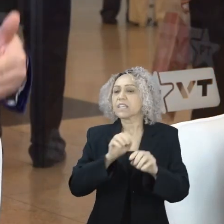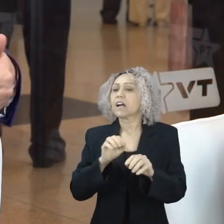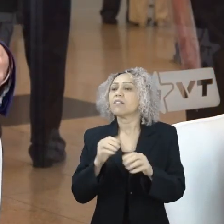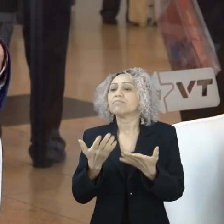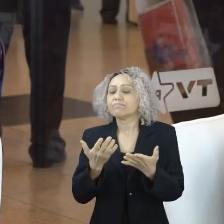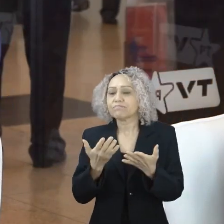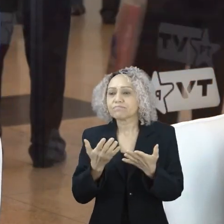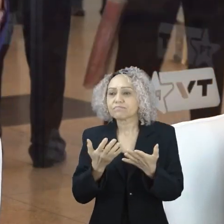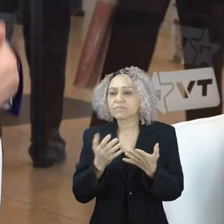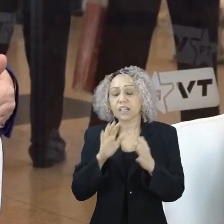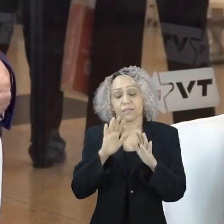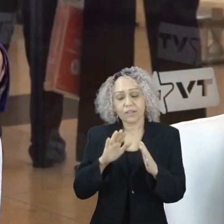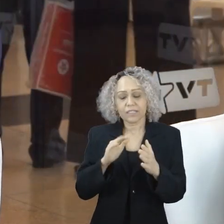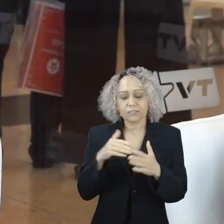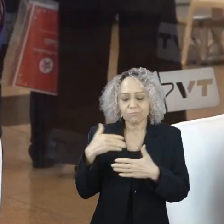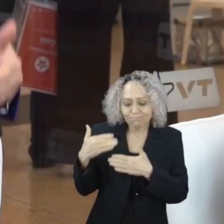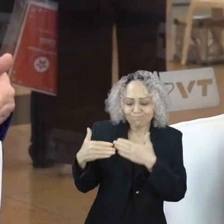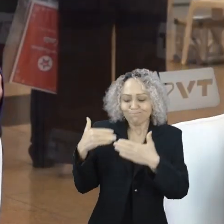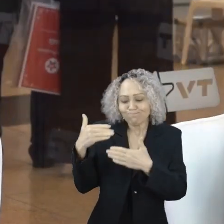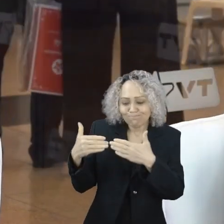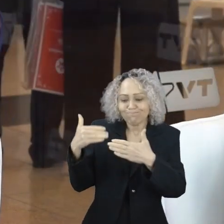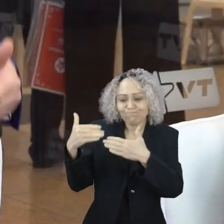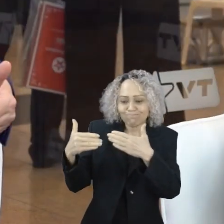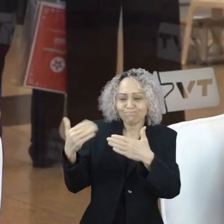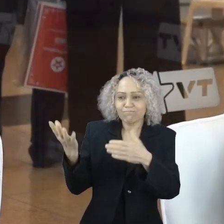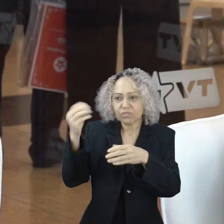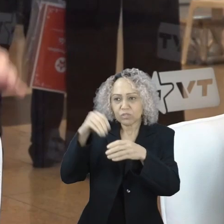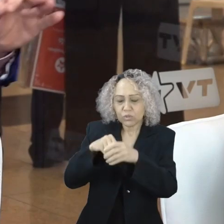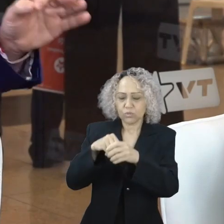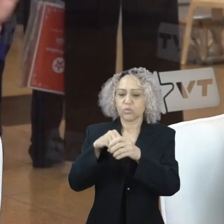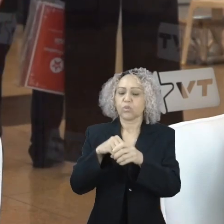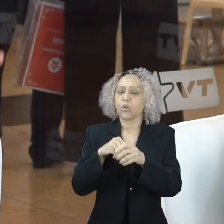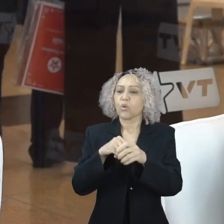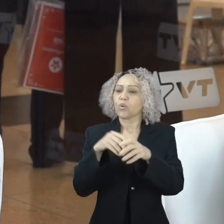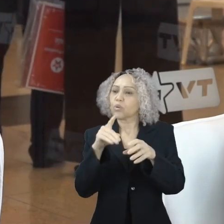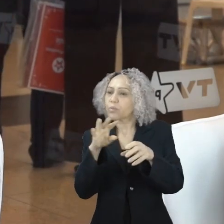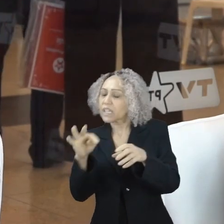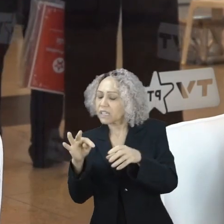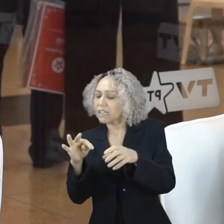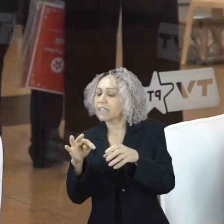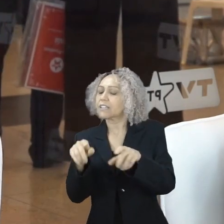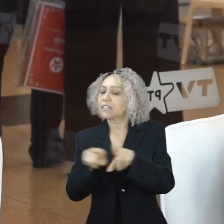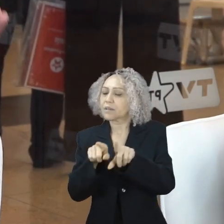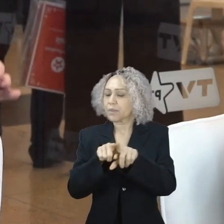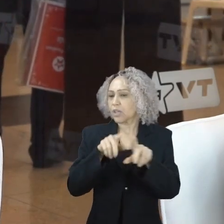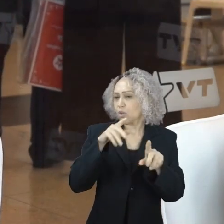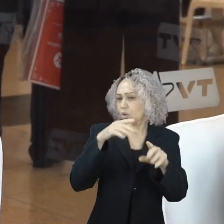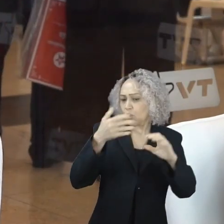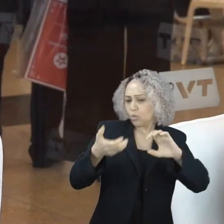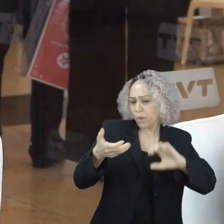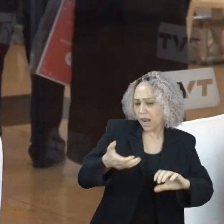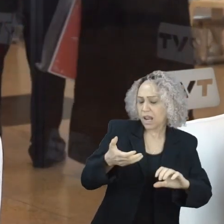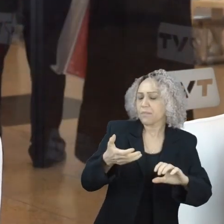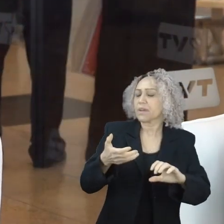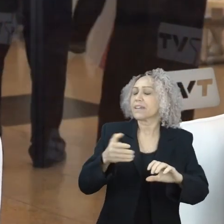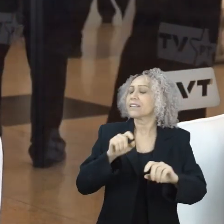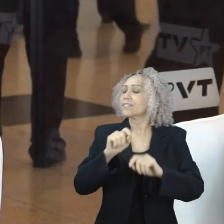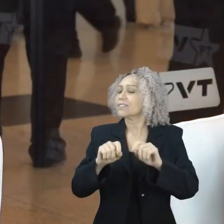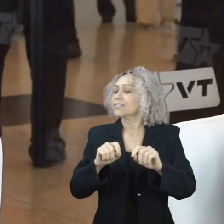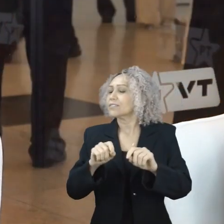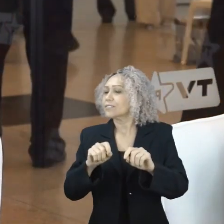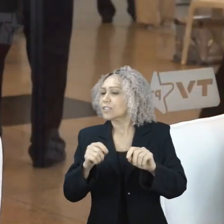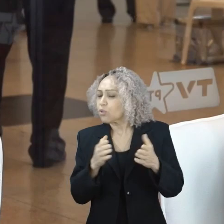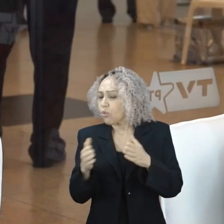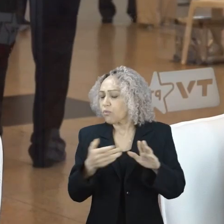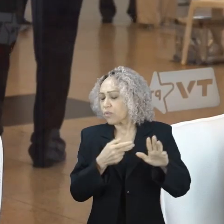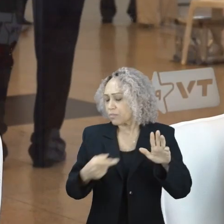conseguindo introduzir no PT, no governo, no parlamento, que é o debate sobre a tarifa zero. A importância da tarifa zero, das